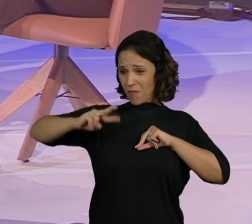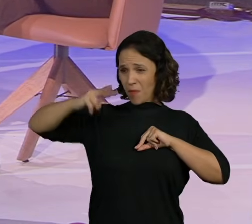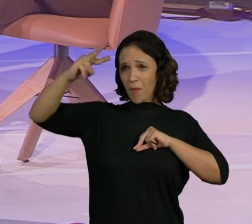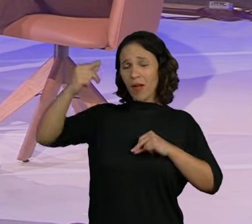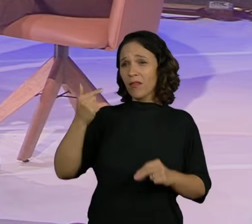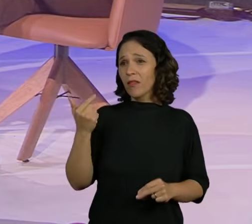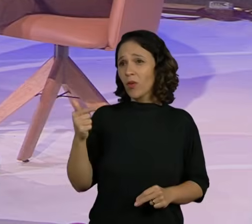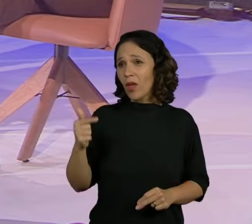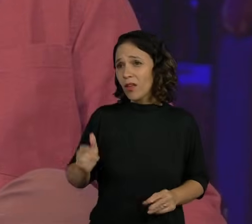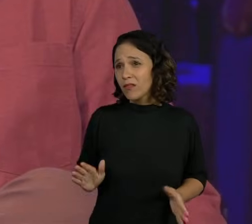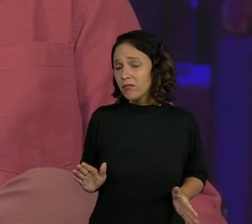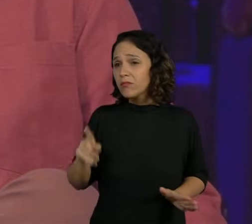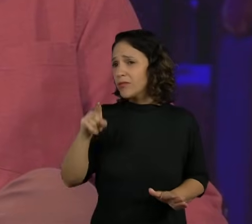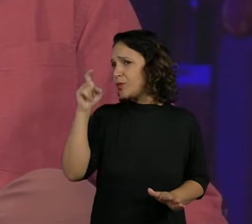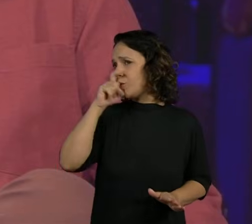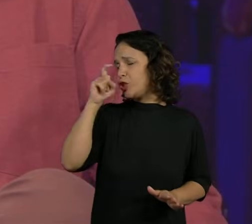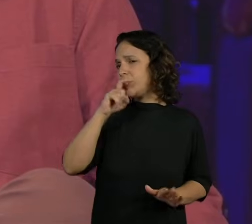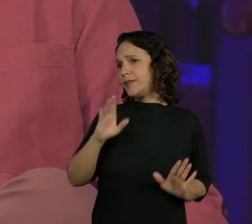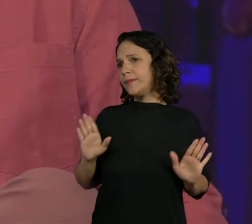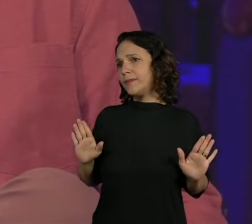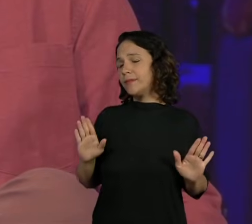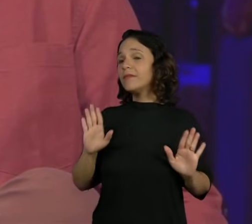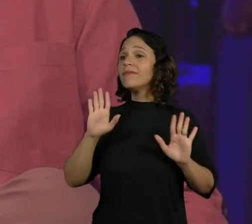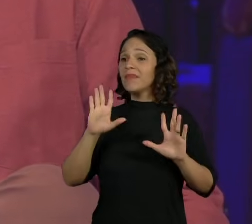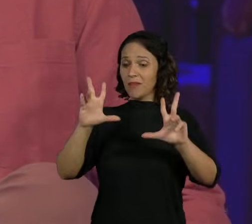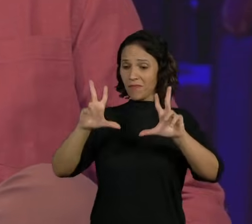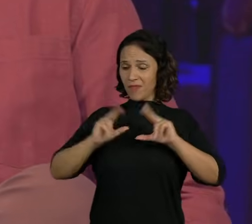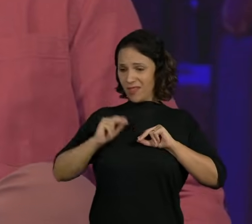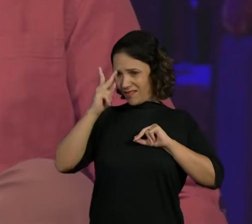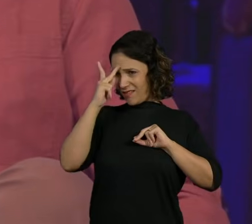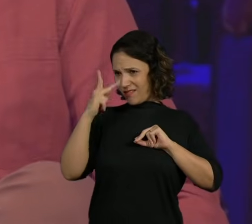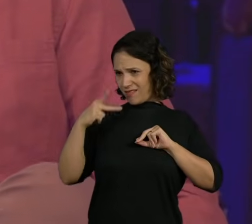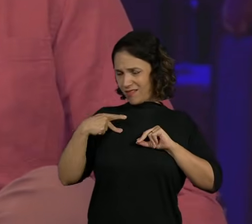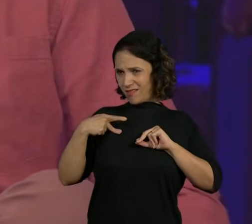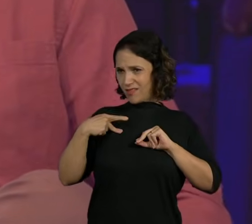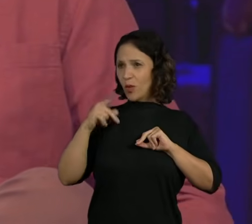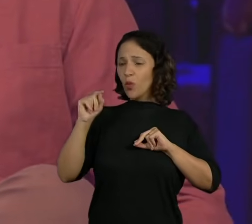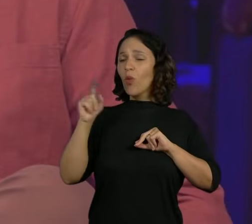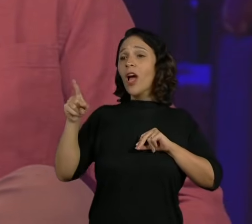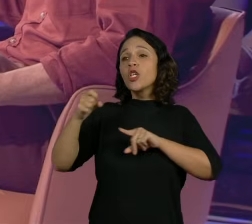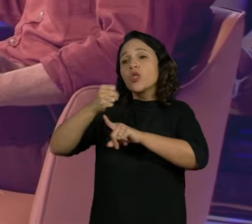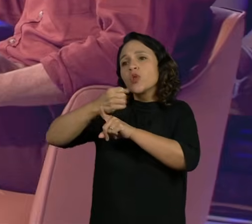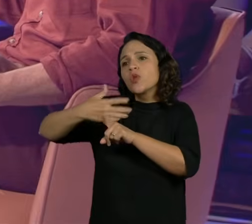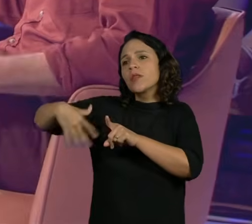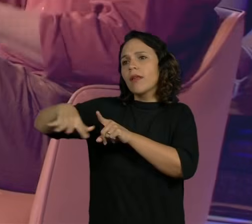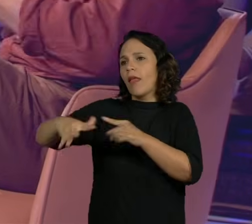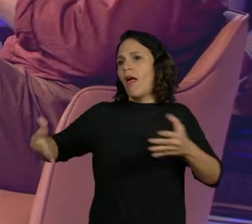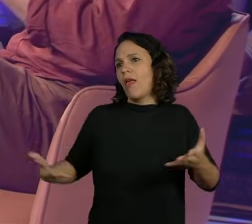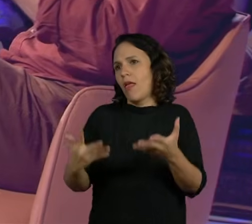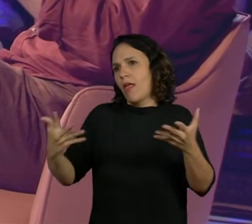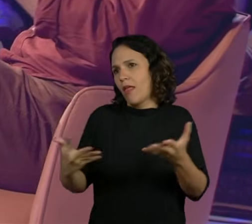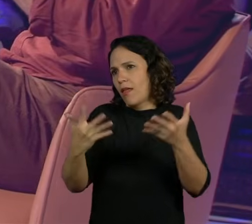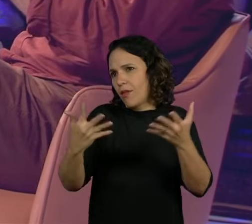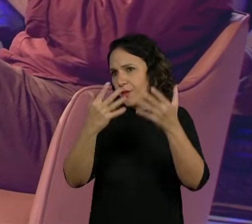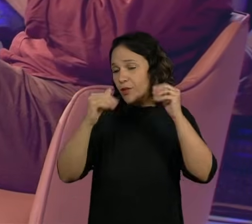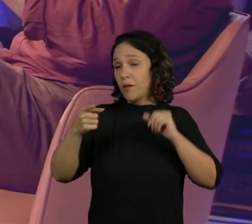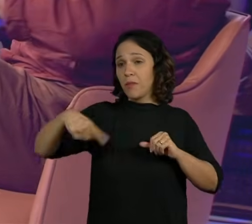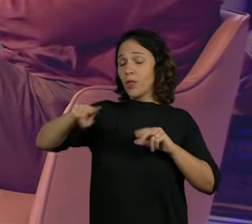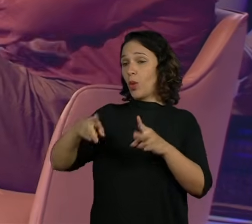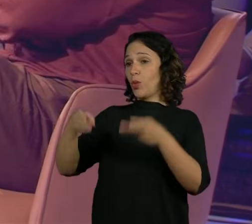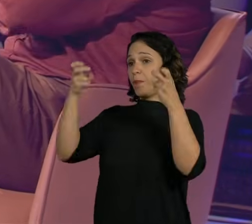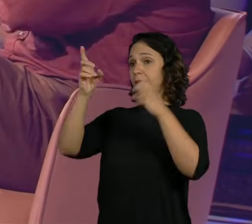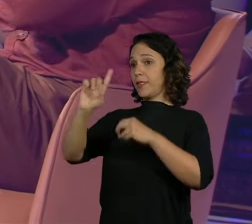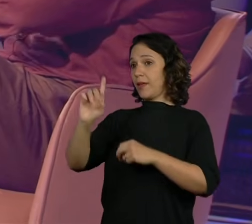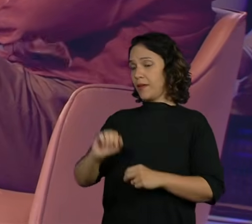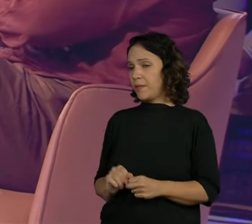mentira, né? Todo mérito individual, ele é montado socialmente, né? Só que a gente não percebe, a